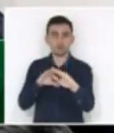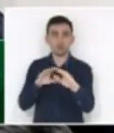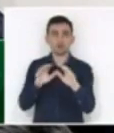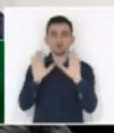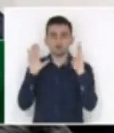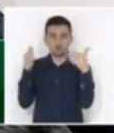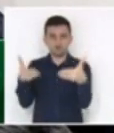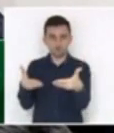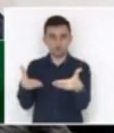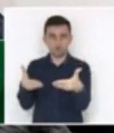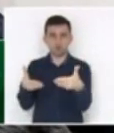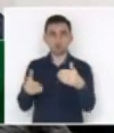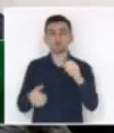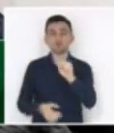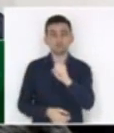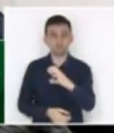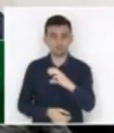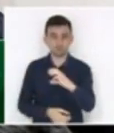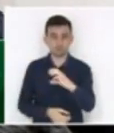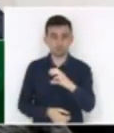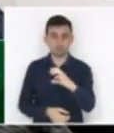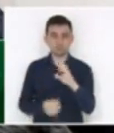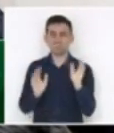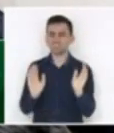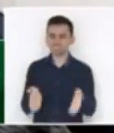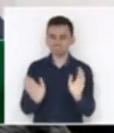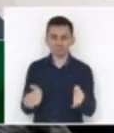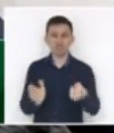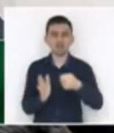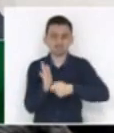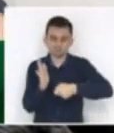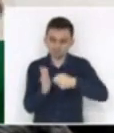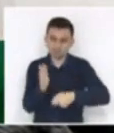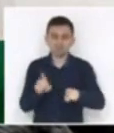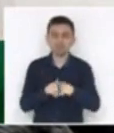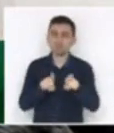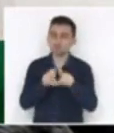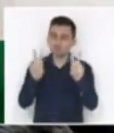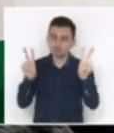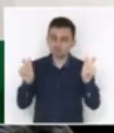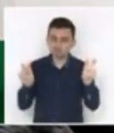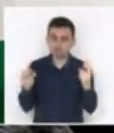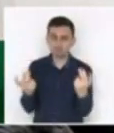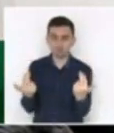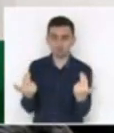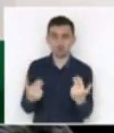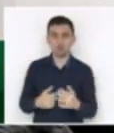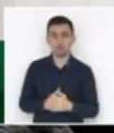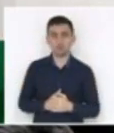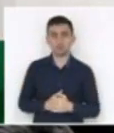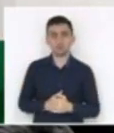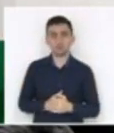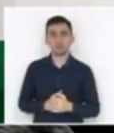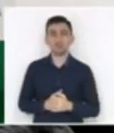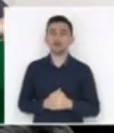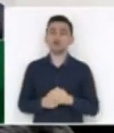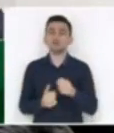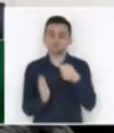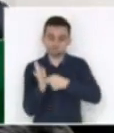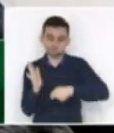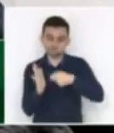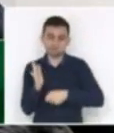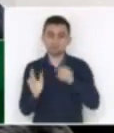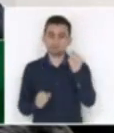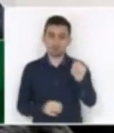Parlamentar Catarinense, que já vem cobrando esse assunto há muito tempo, à NTT, ao DENIT e ao Ministério